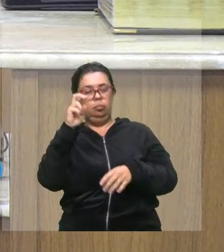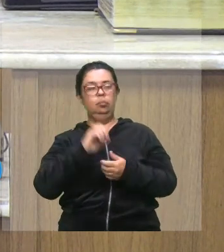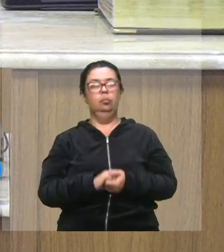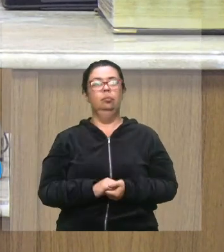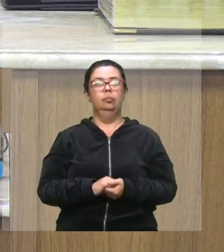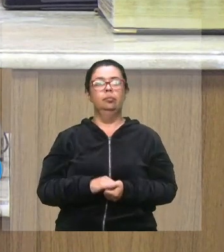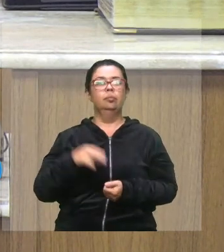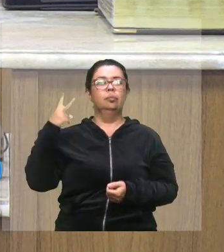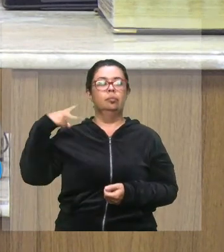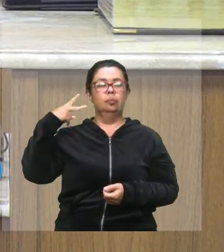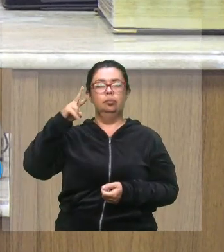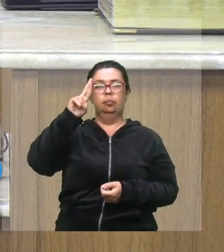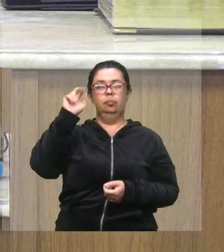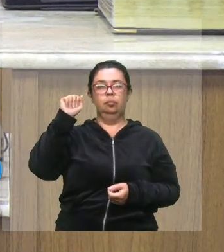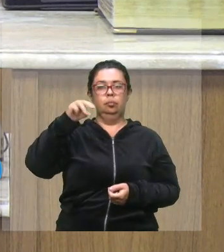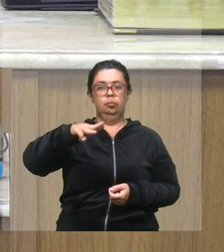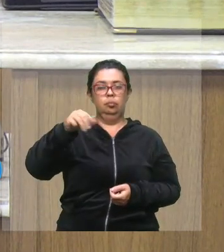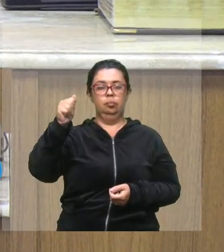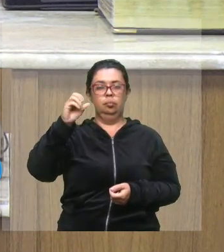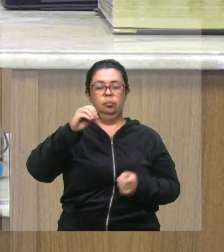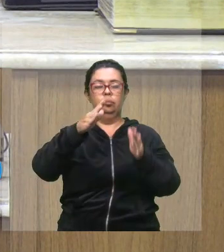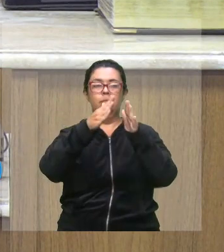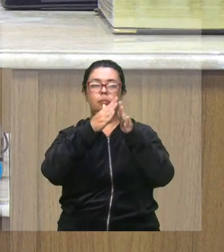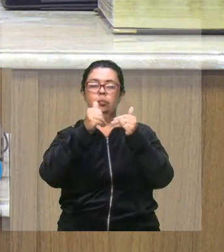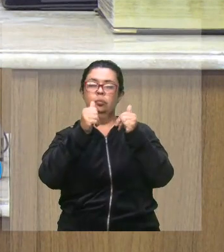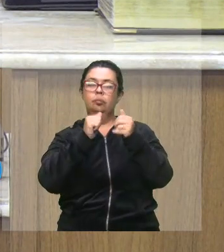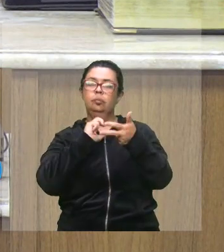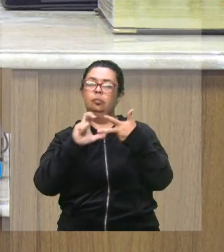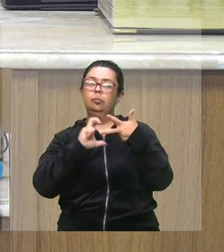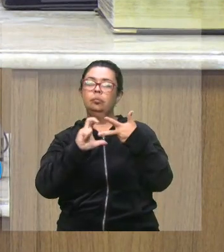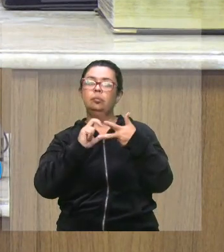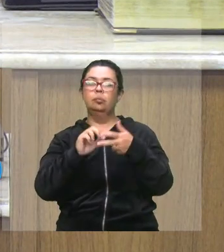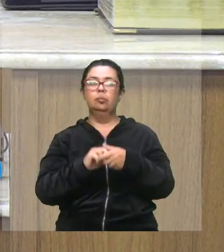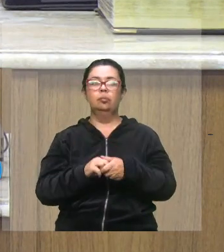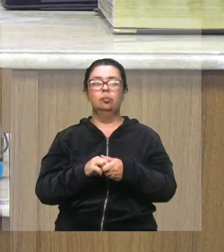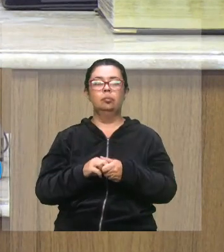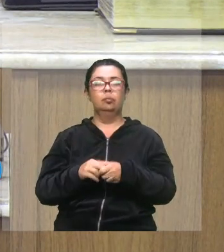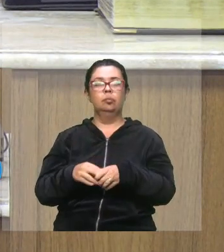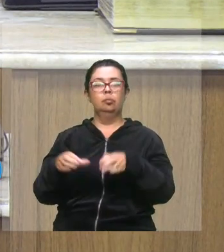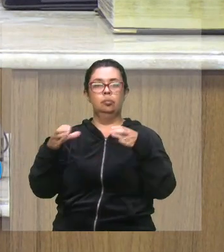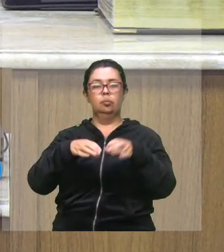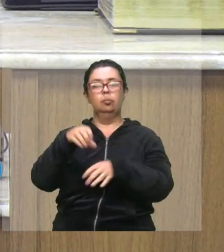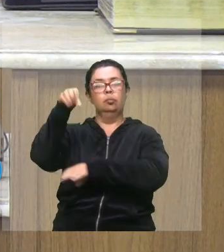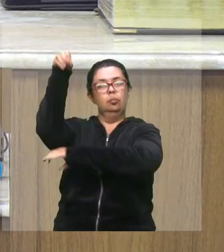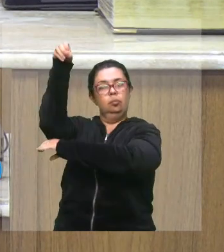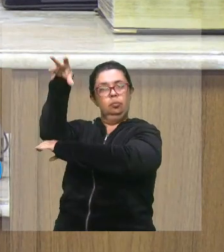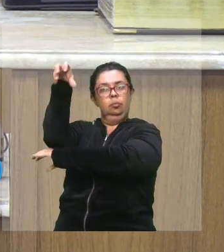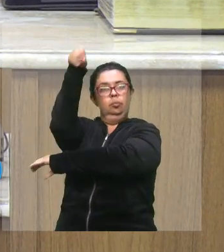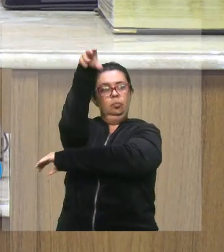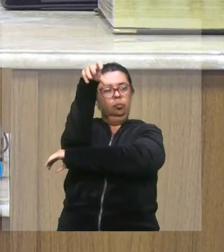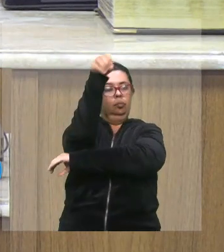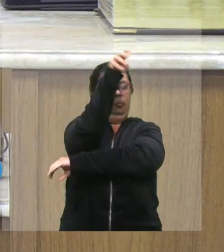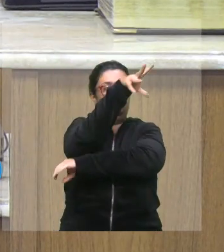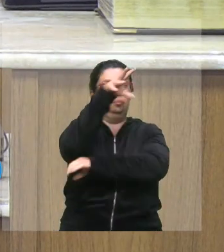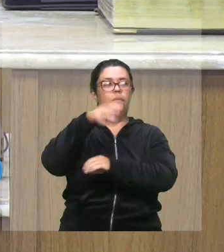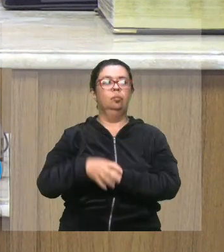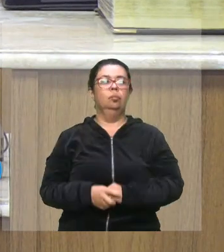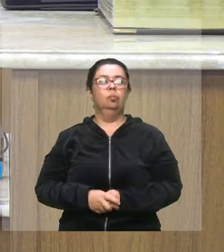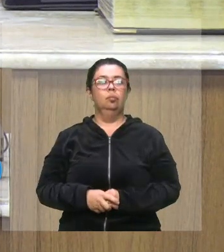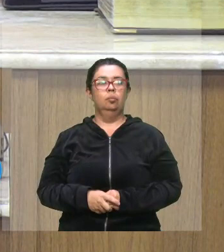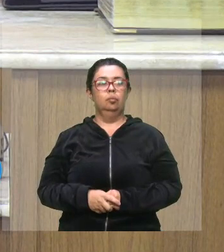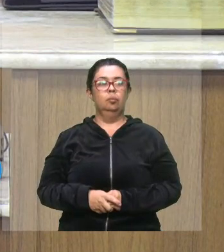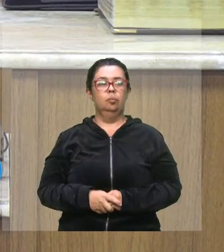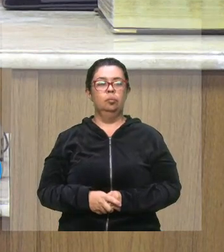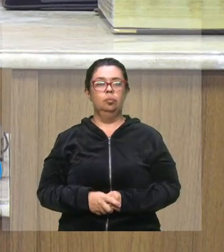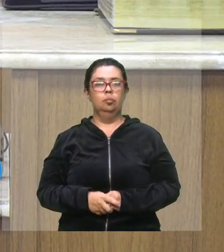125/2024, do vereador Ramão, solicita do Poder Executivo a possibilidade de implantação de iluminação pública na marginal José